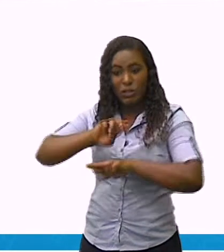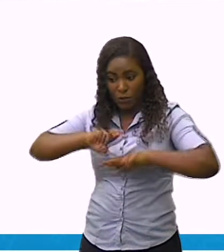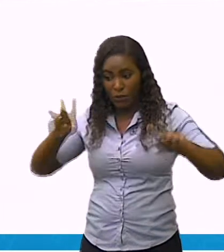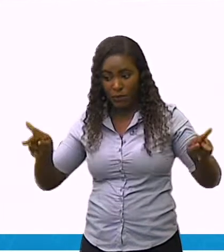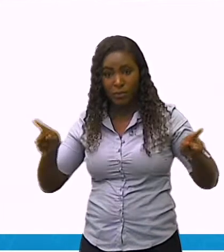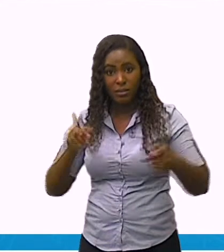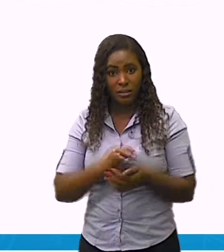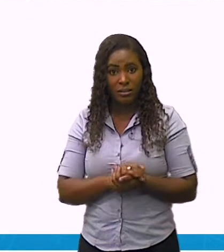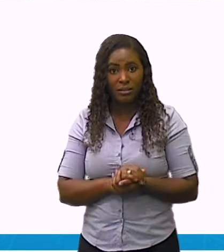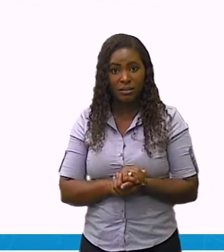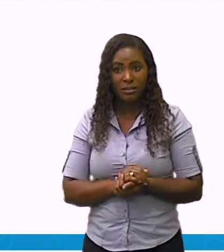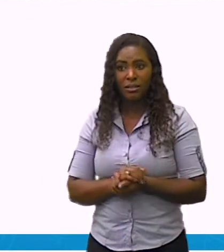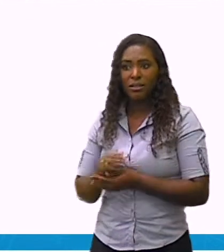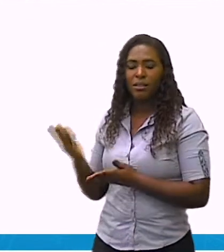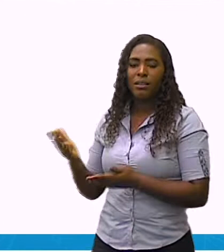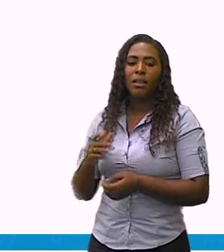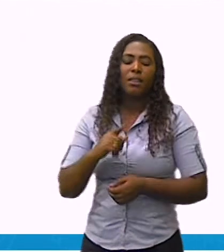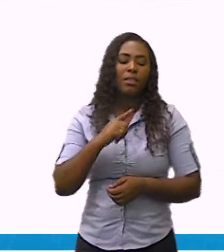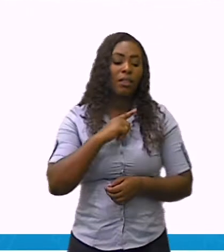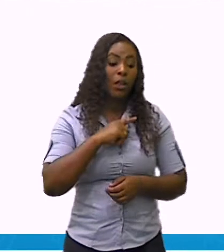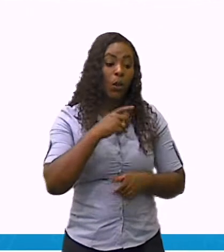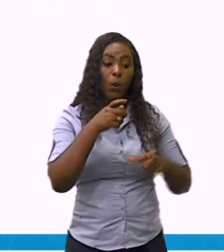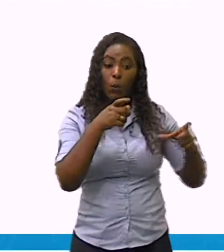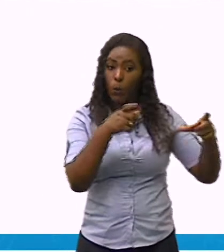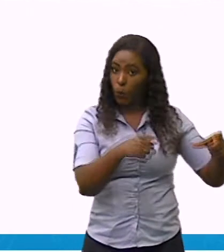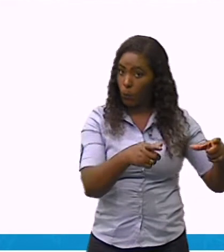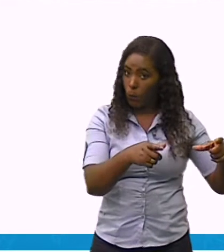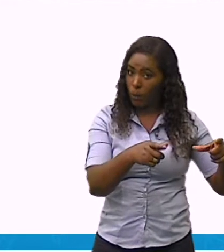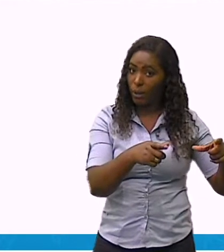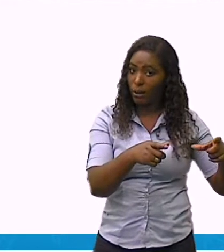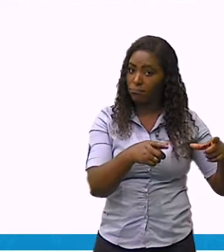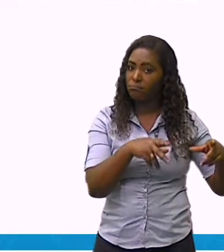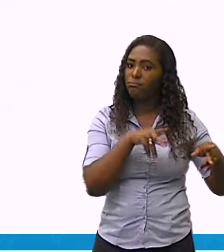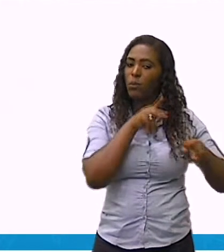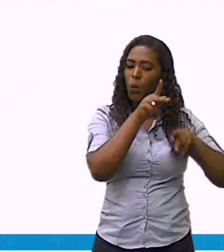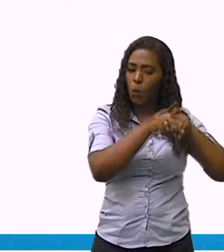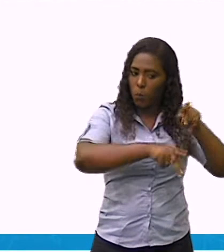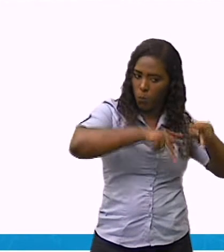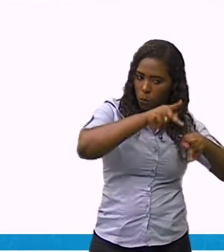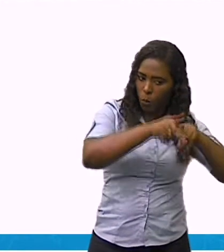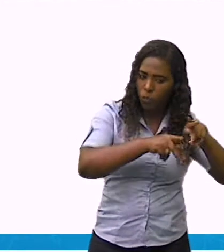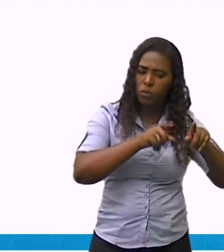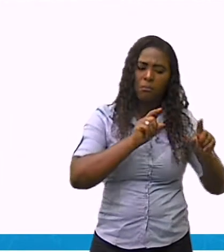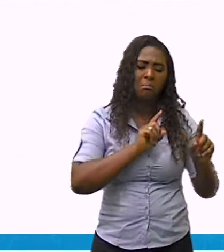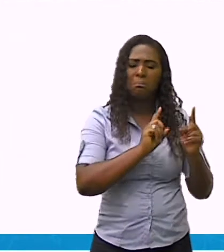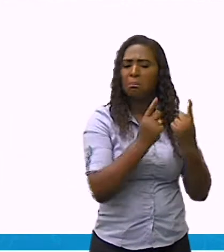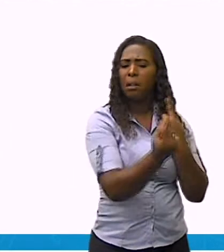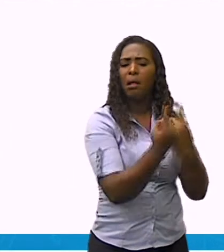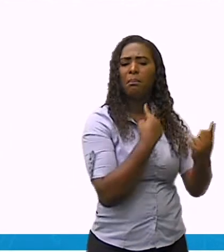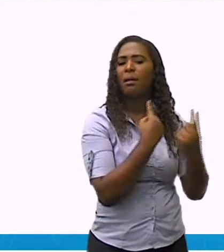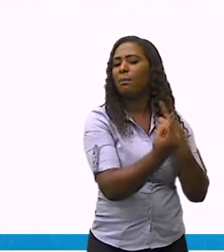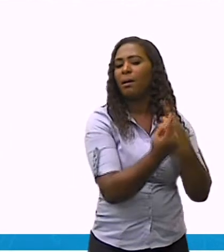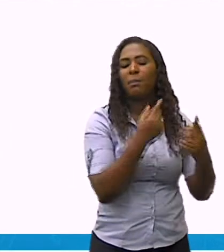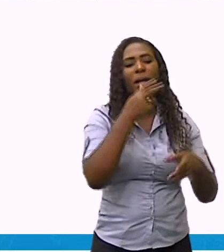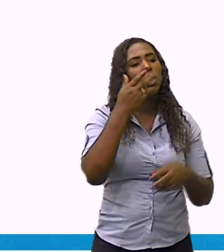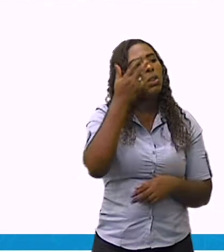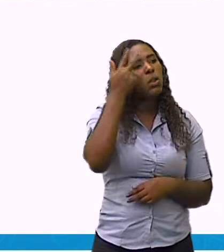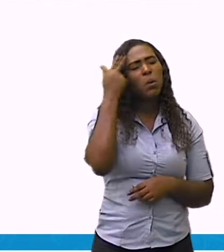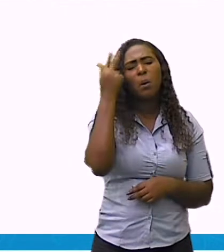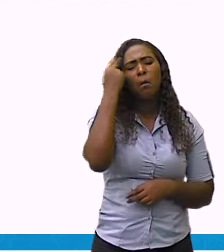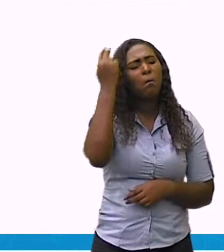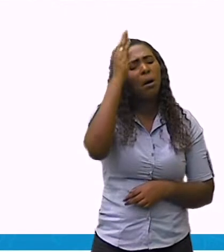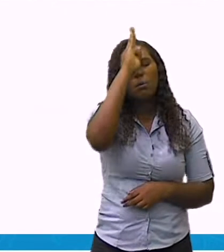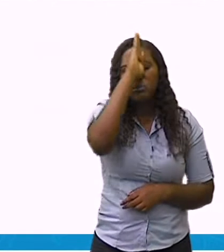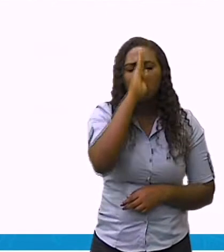Eles representam os ambientes público e privado. Você consegue identificar esses elementos? O que